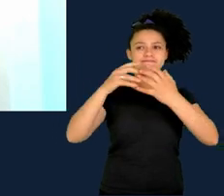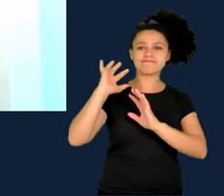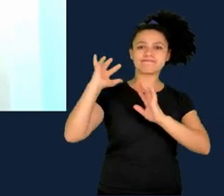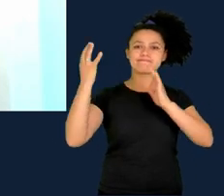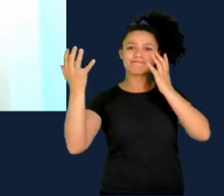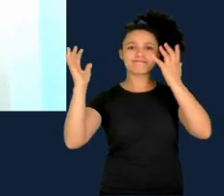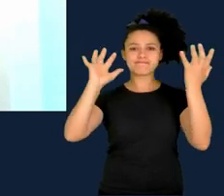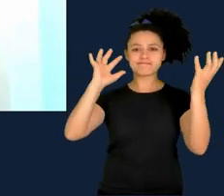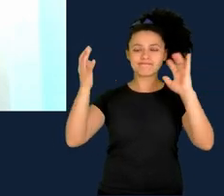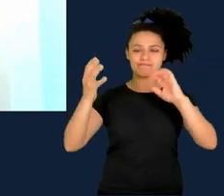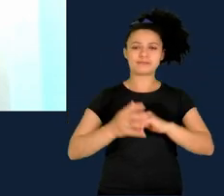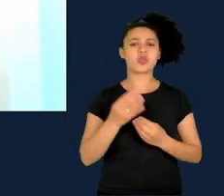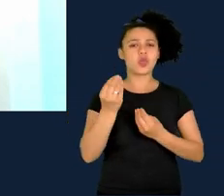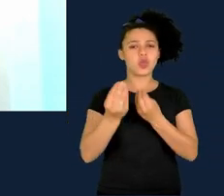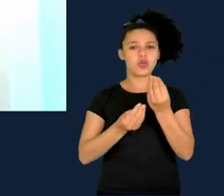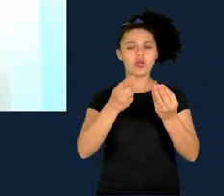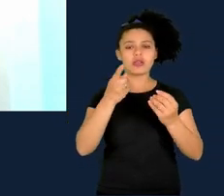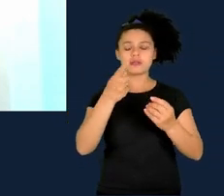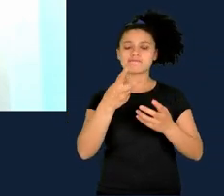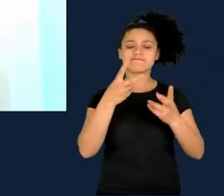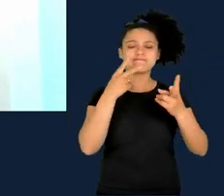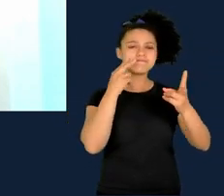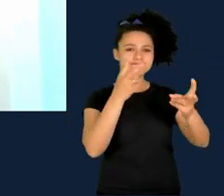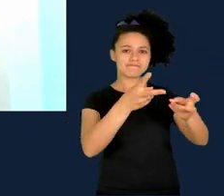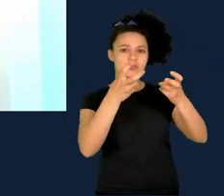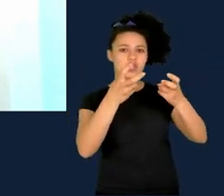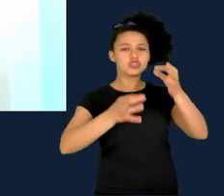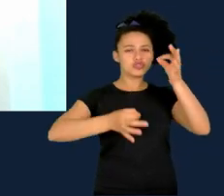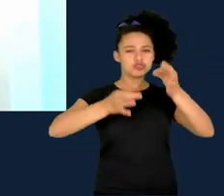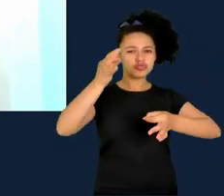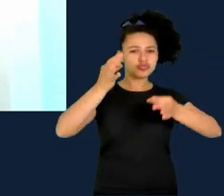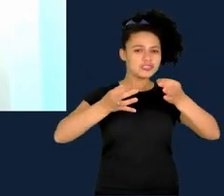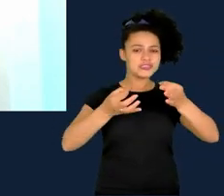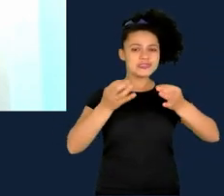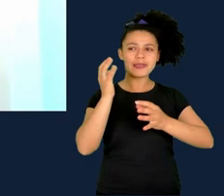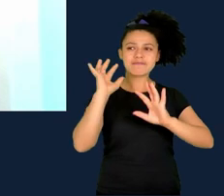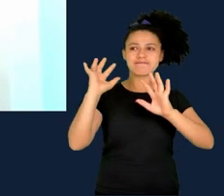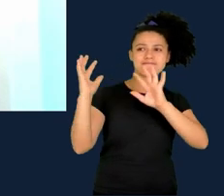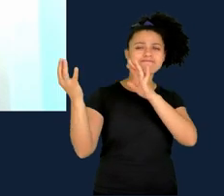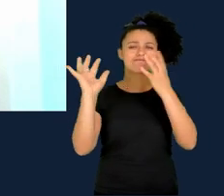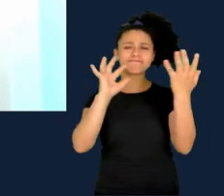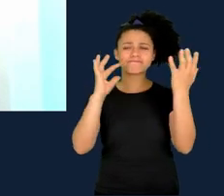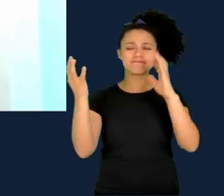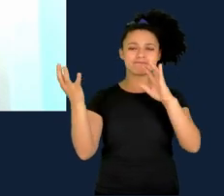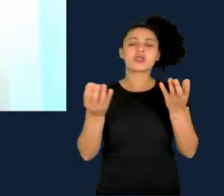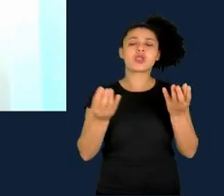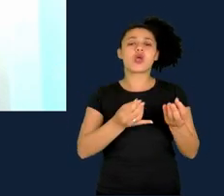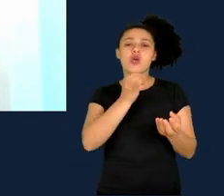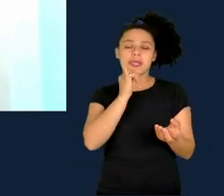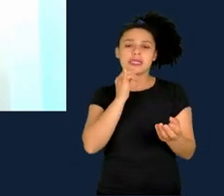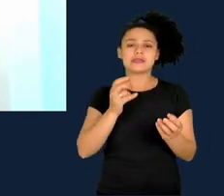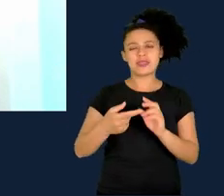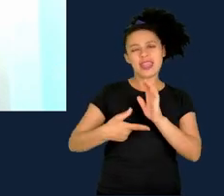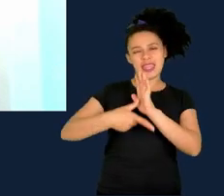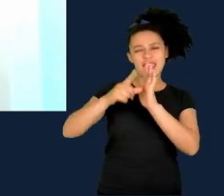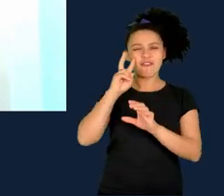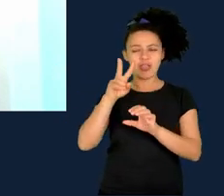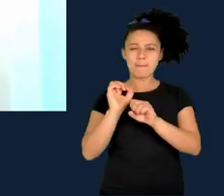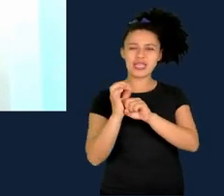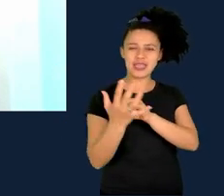questão da justiça climática, ou seja, né, sempre como vimos na pandemia, quem